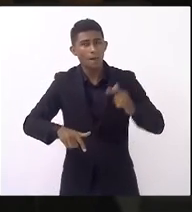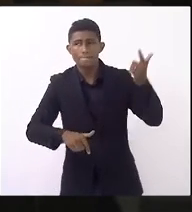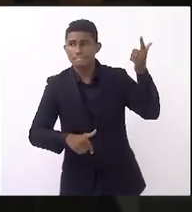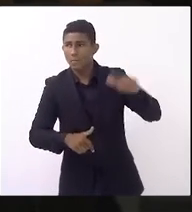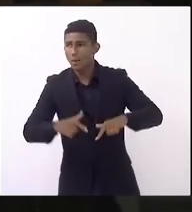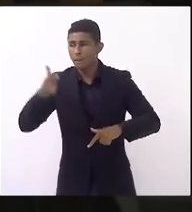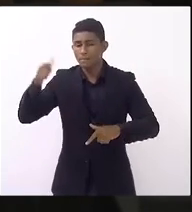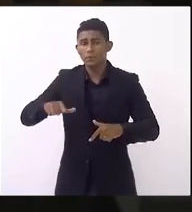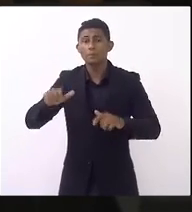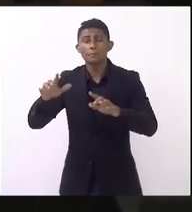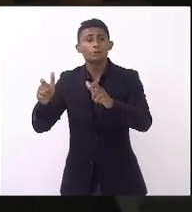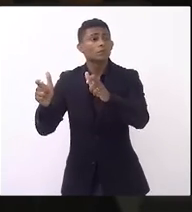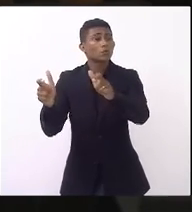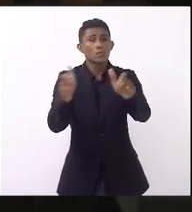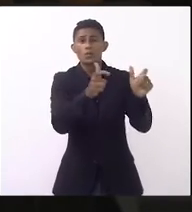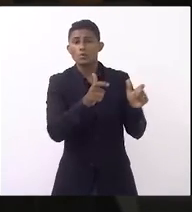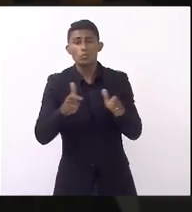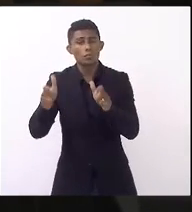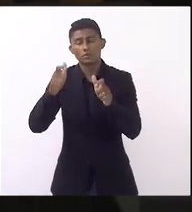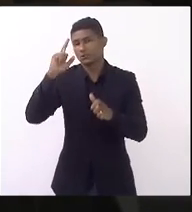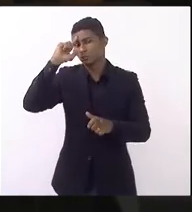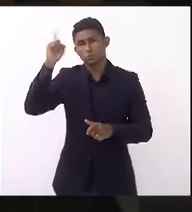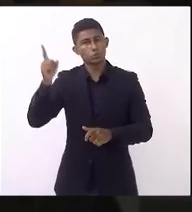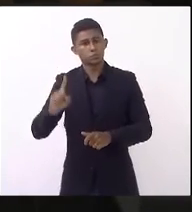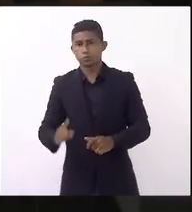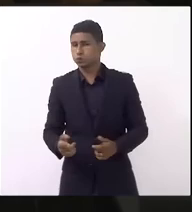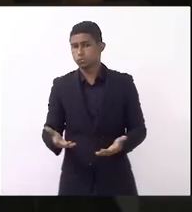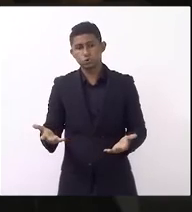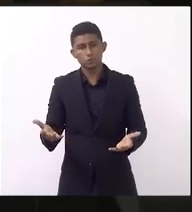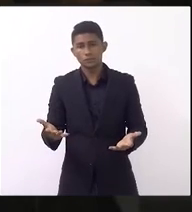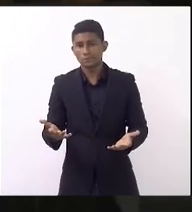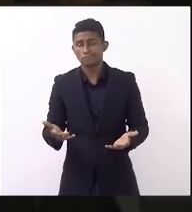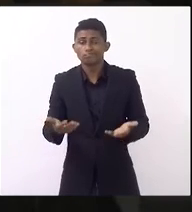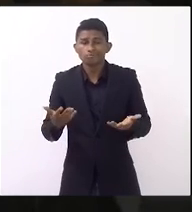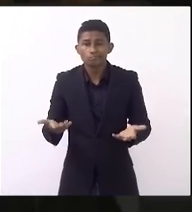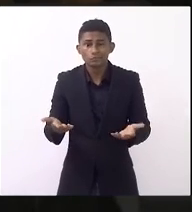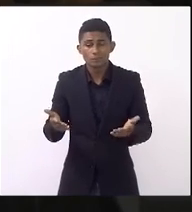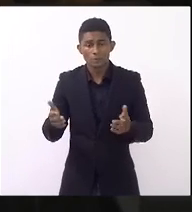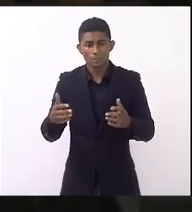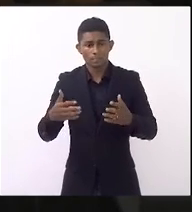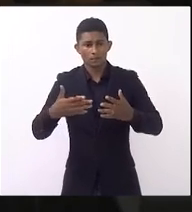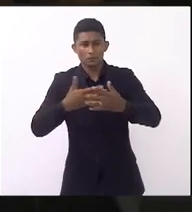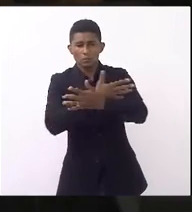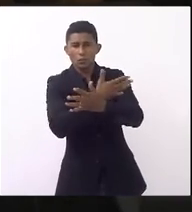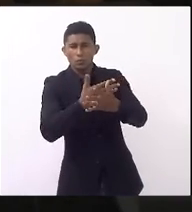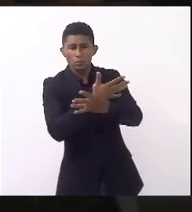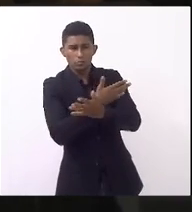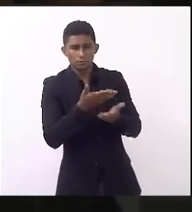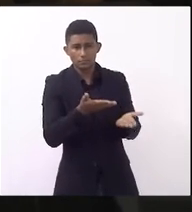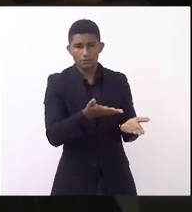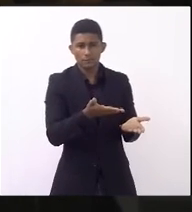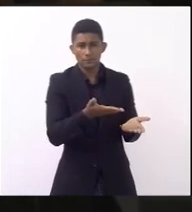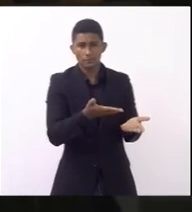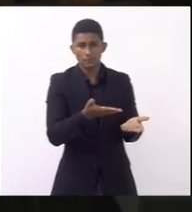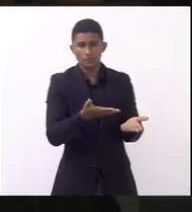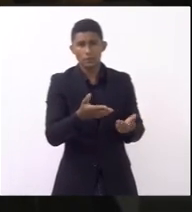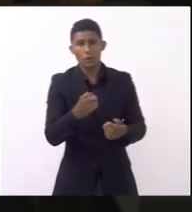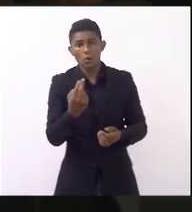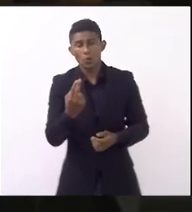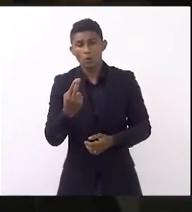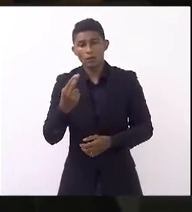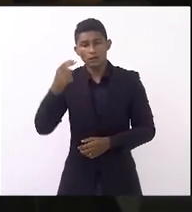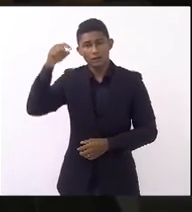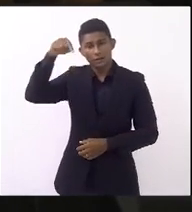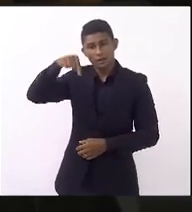onde, se vai ser no Noroeste, se vai ser na região metropolitana, se vai ser na nossa